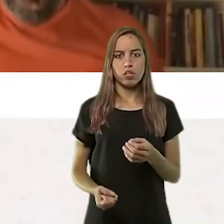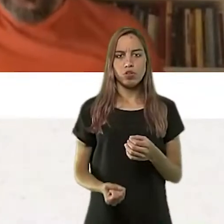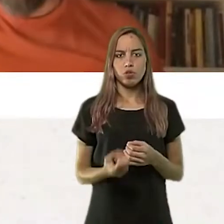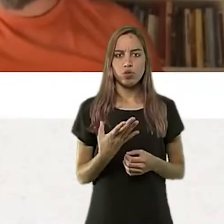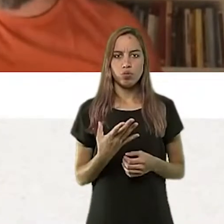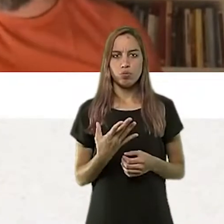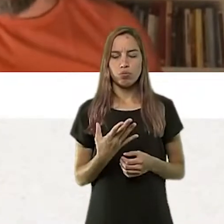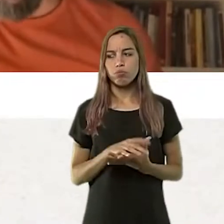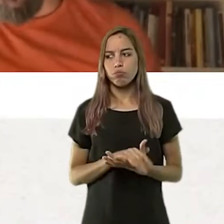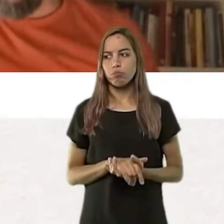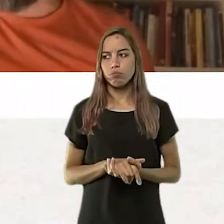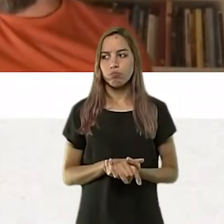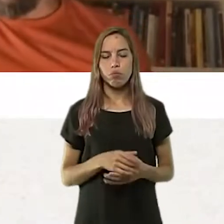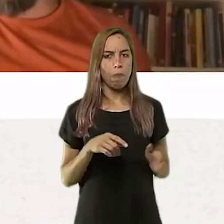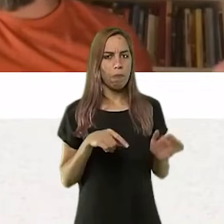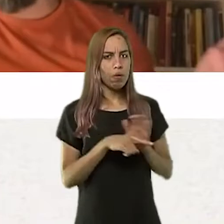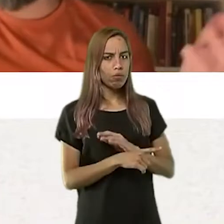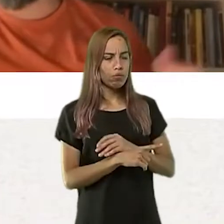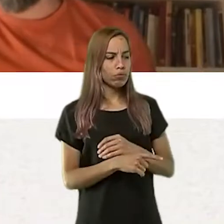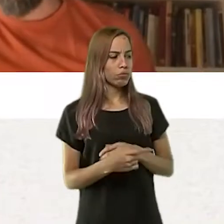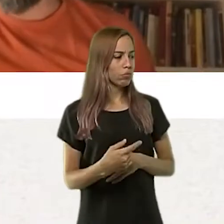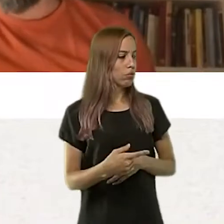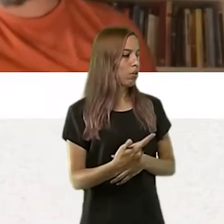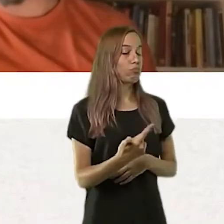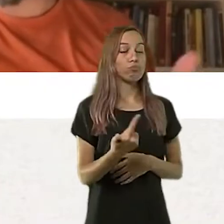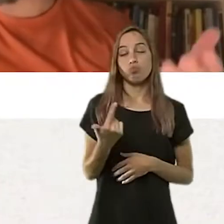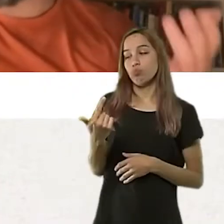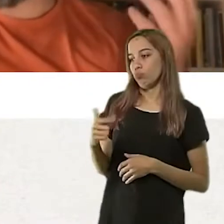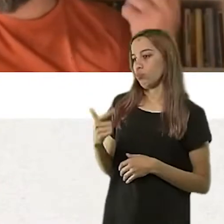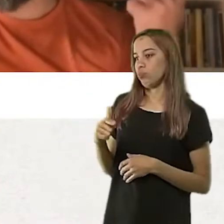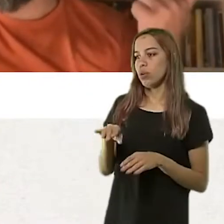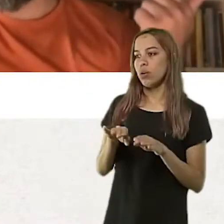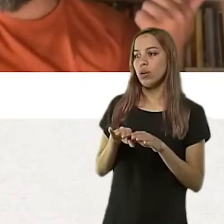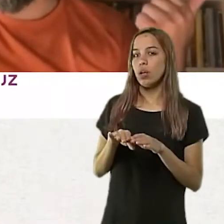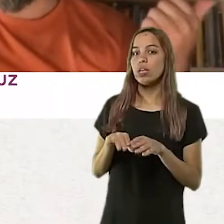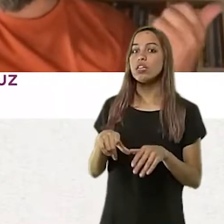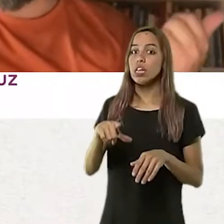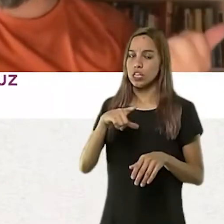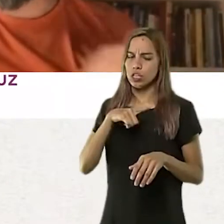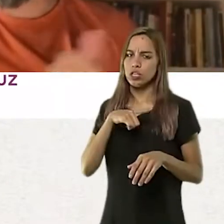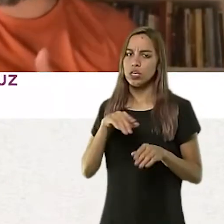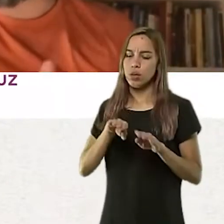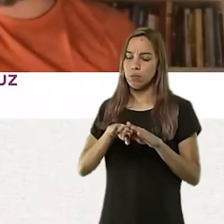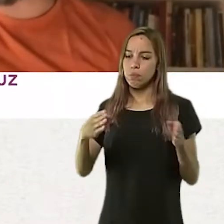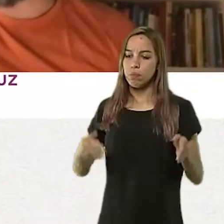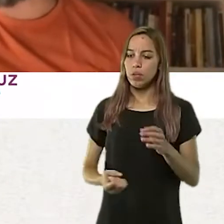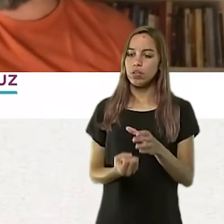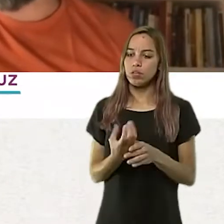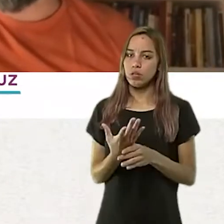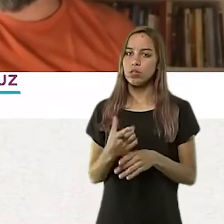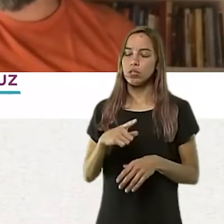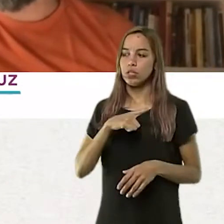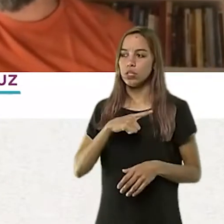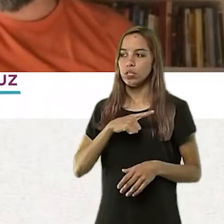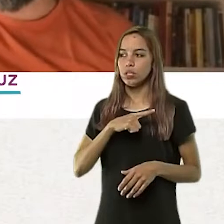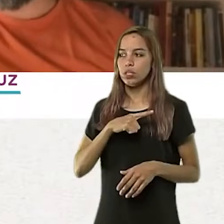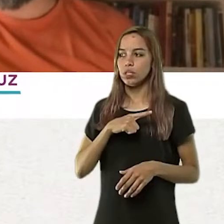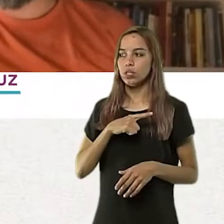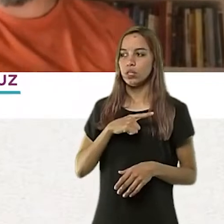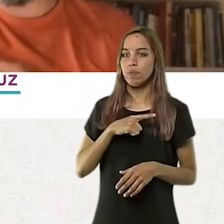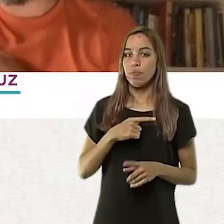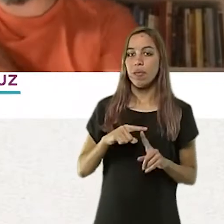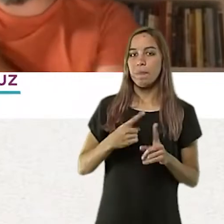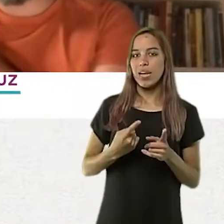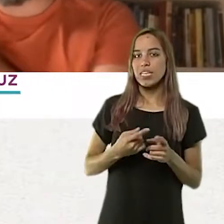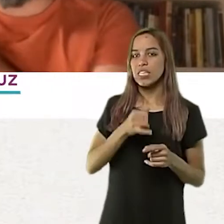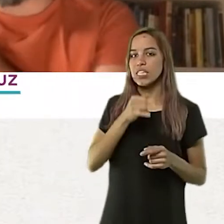perguntando aqui. Usava mesa de luz, claro, porque eu comecei nos anos 90 e, portanto, na altura o Flash não existia.